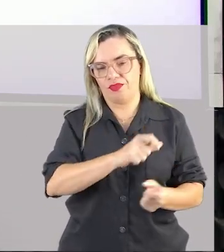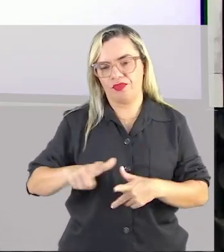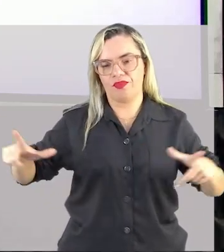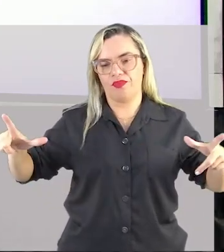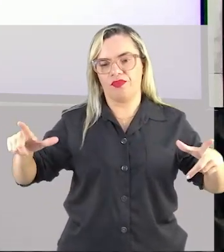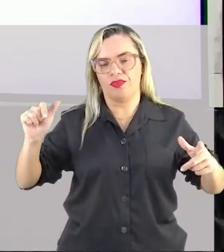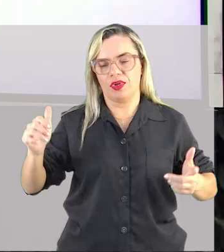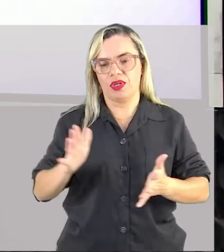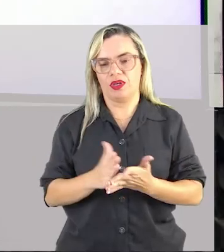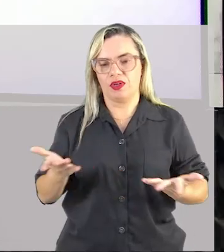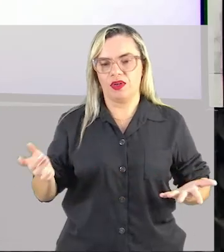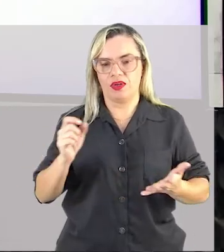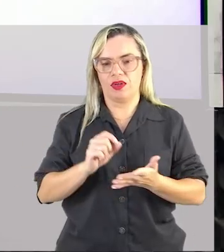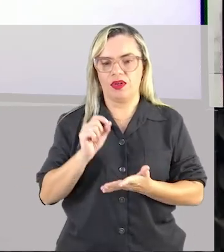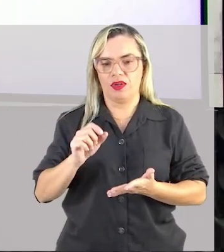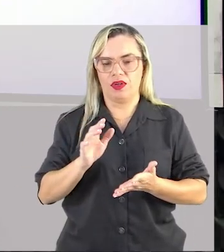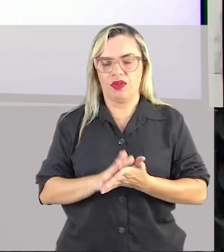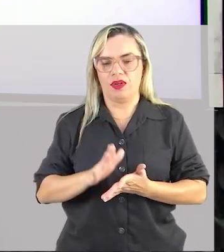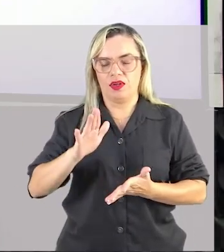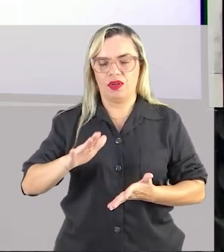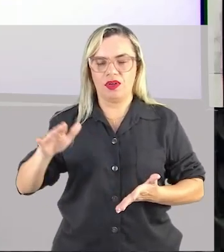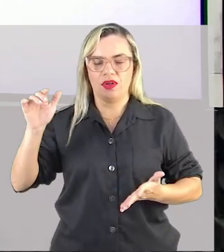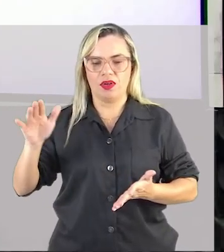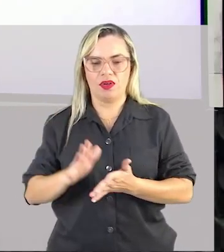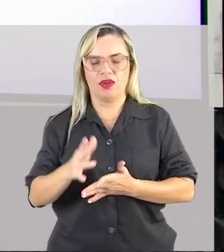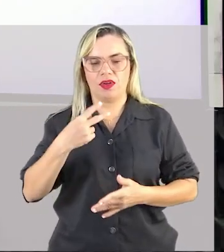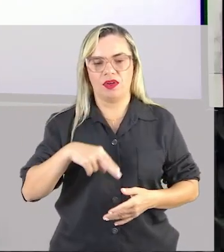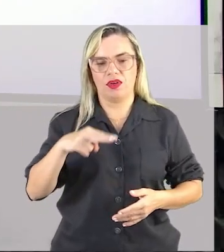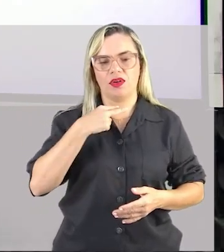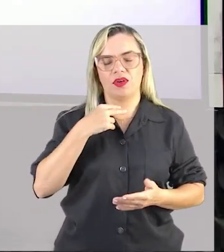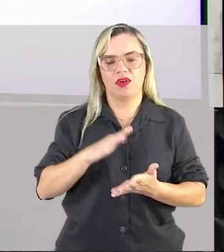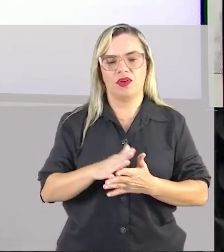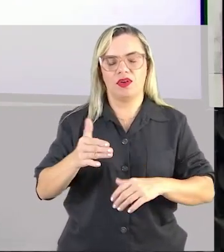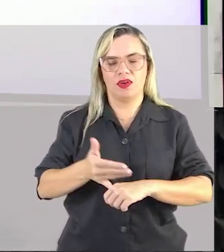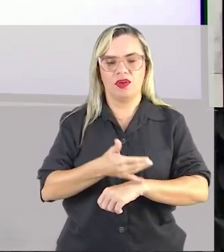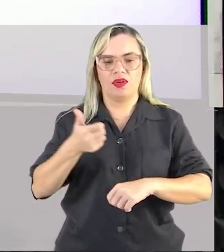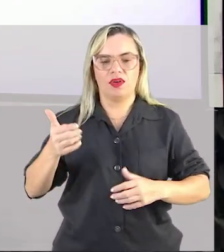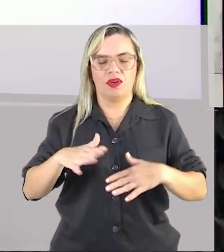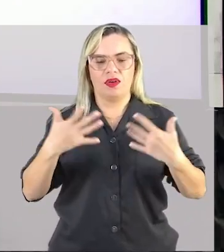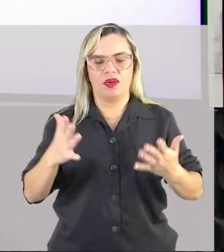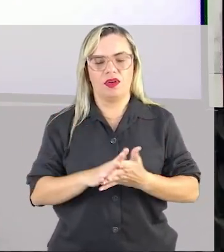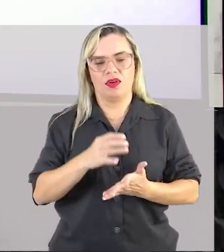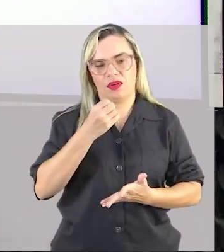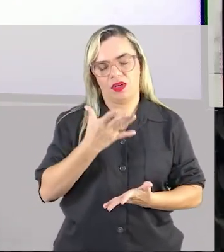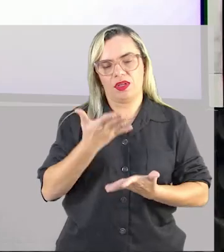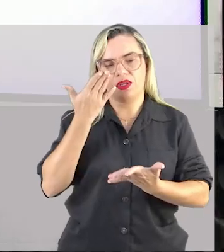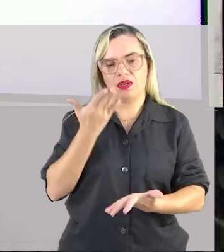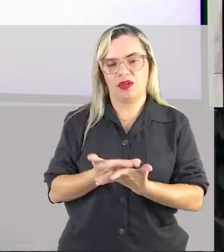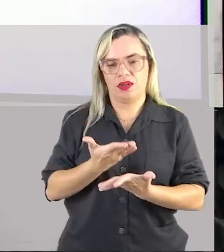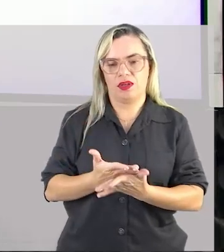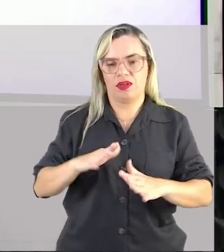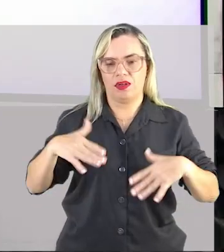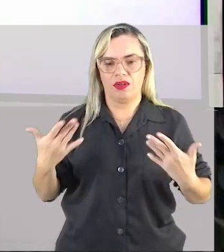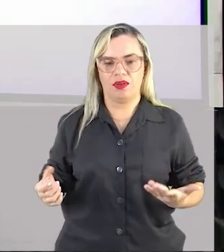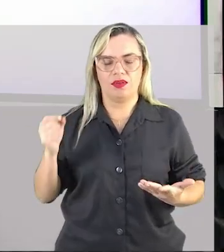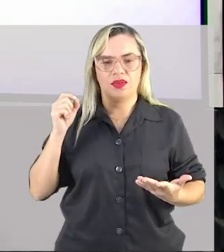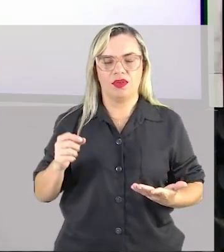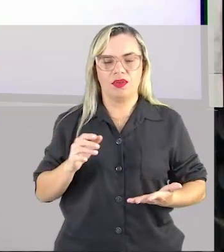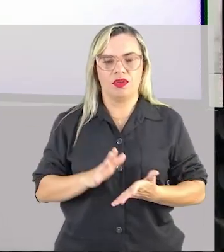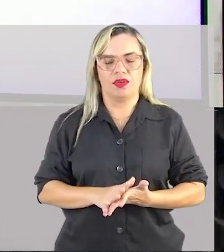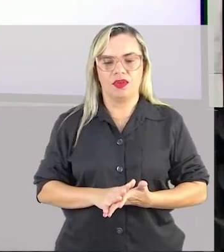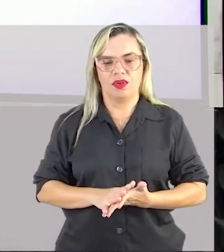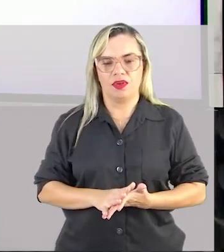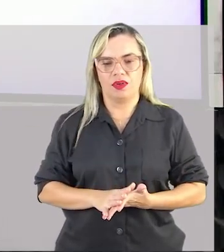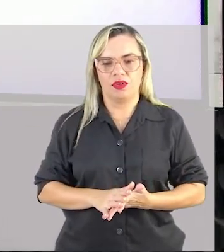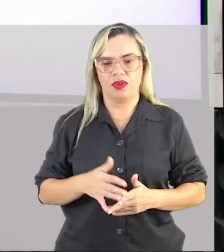Ishan parece que não pode fazer nada melhor, nada bem, na aula. E aí a gente tem,